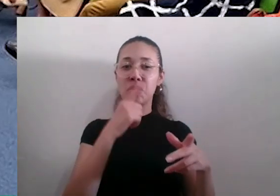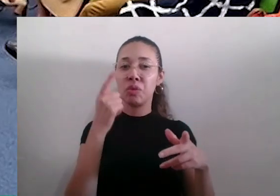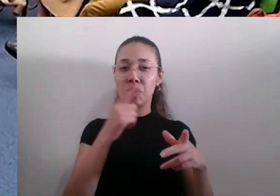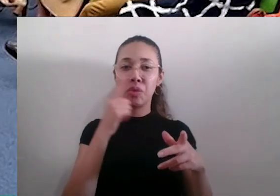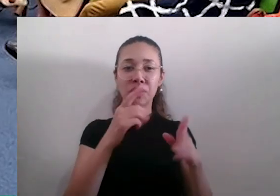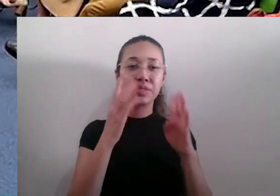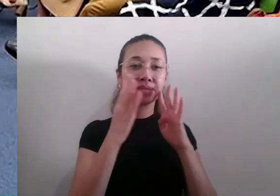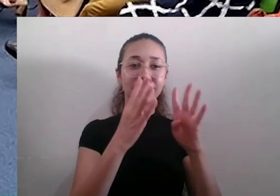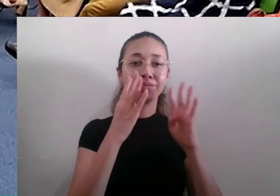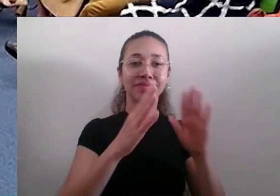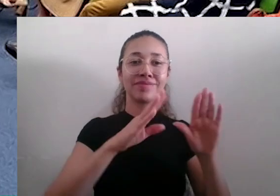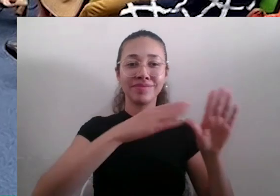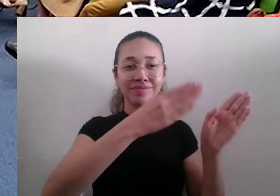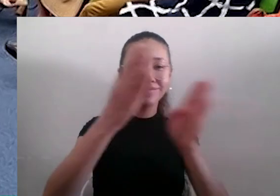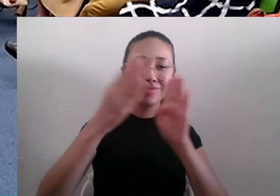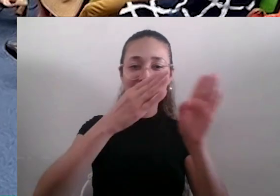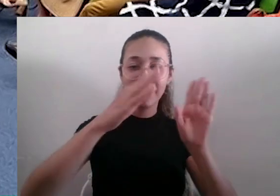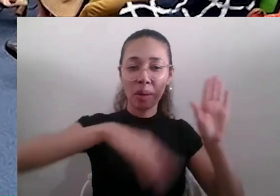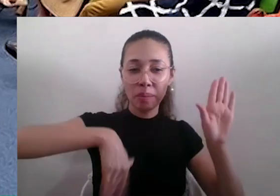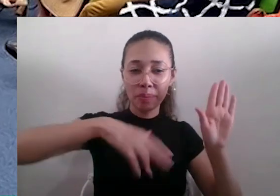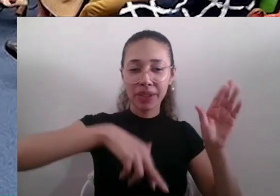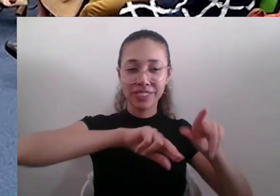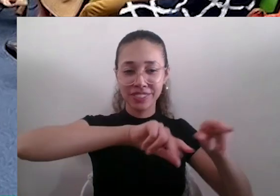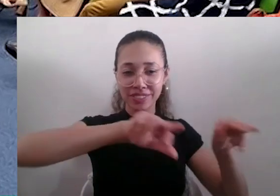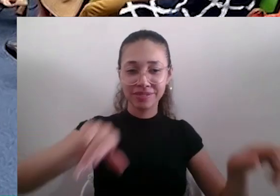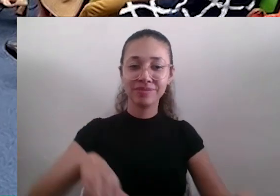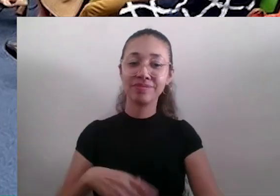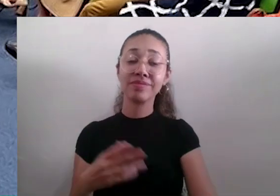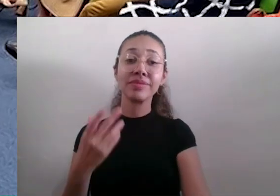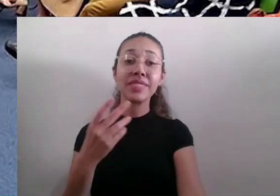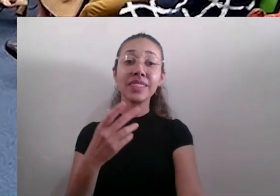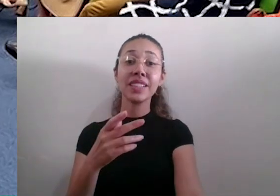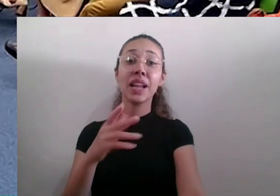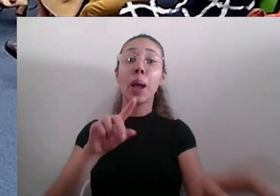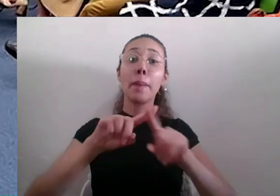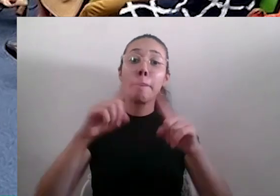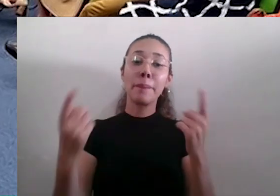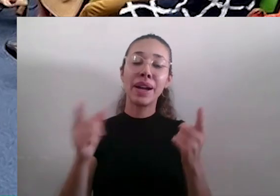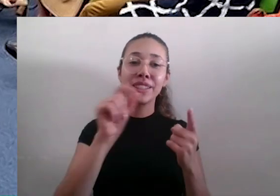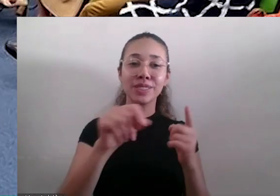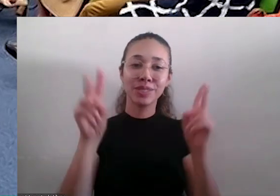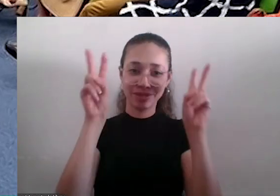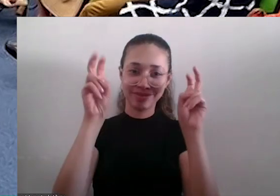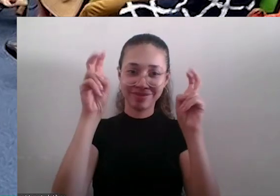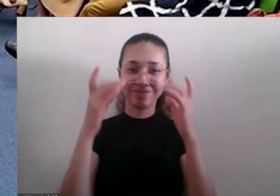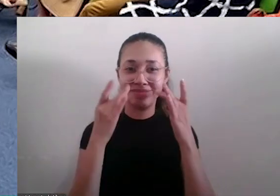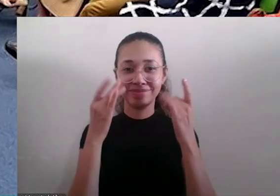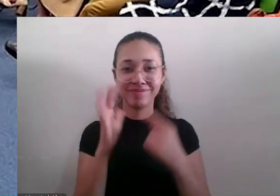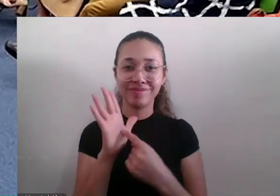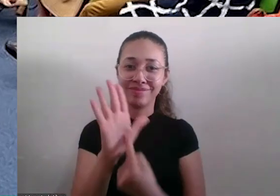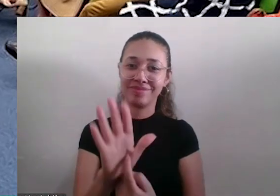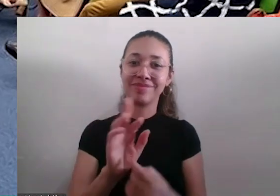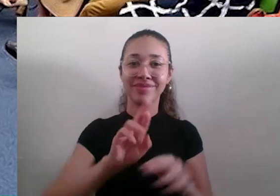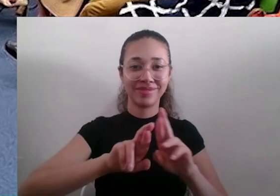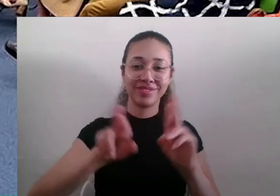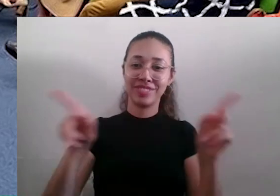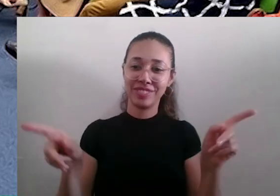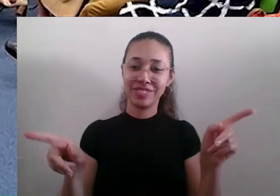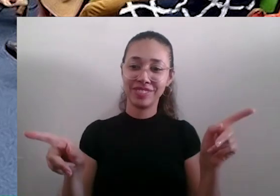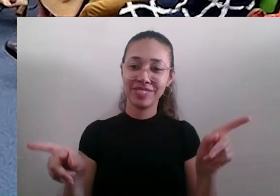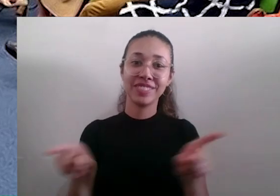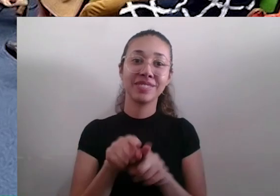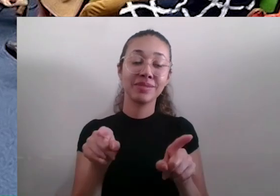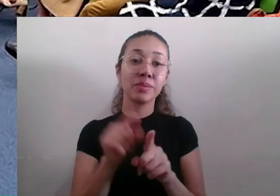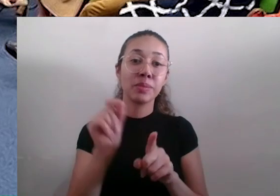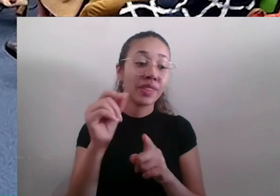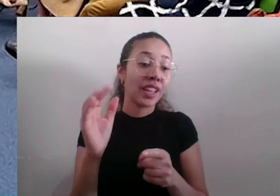então e tem esse efeito o apresenta é um pouco mais difícil né porque são histórias diferentes toda semana e a gente não tem os